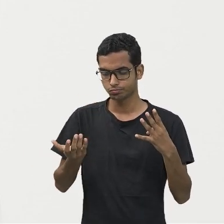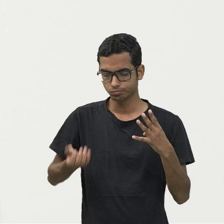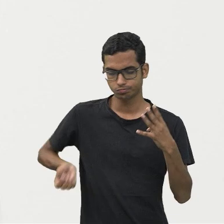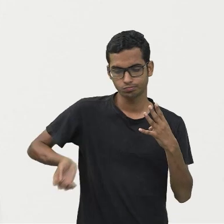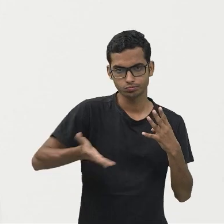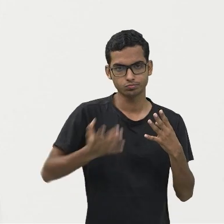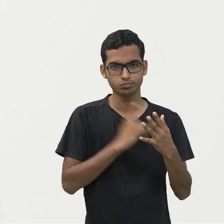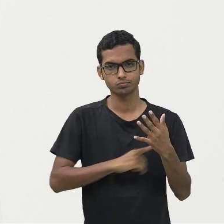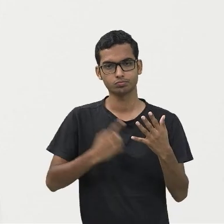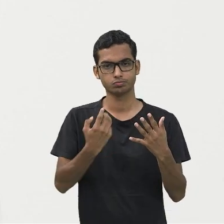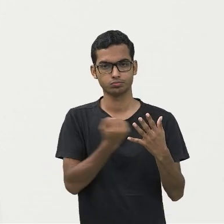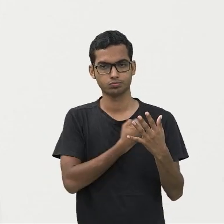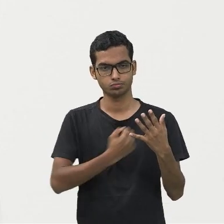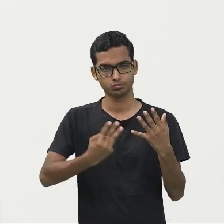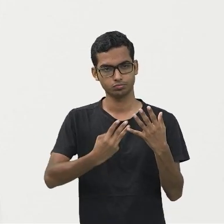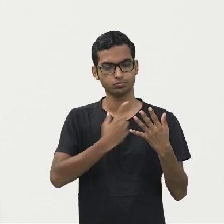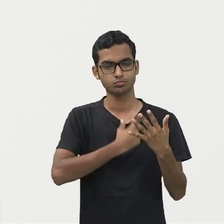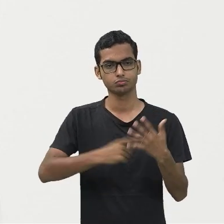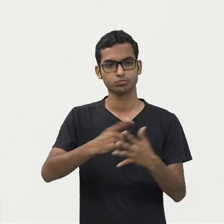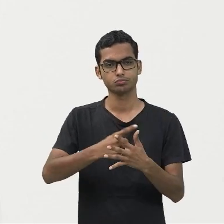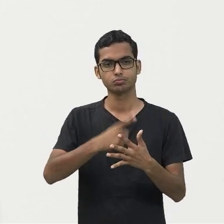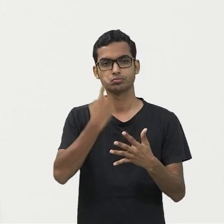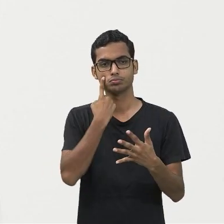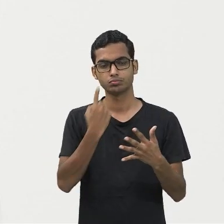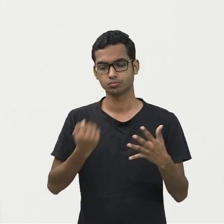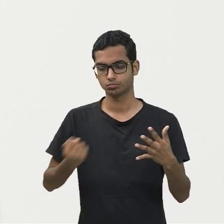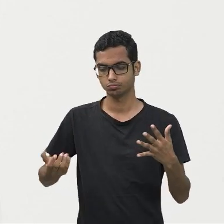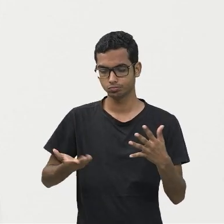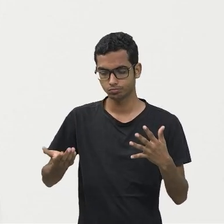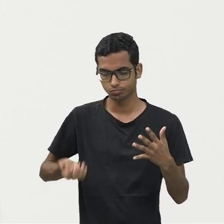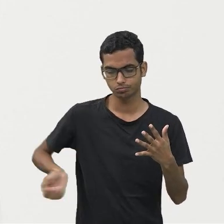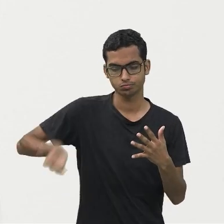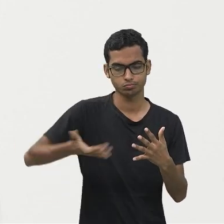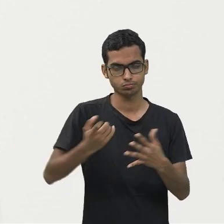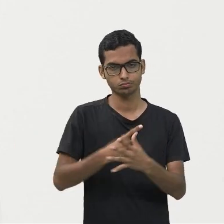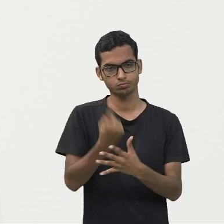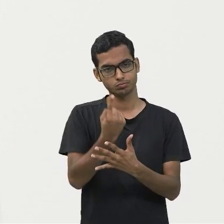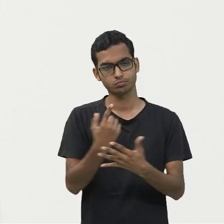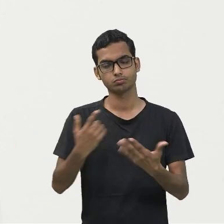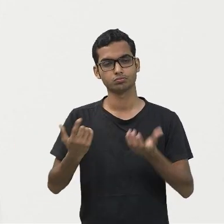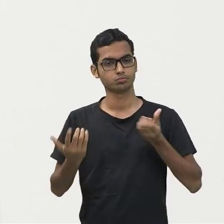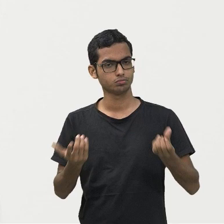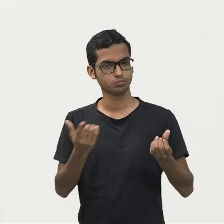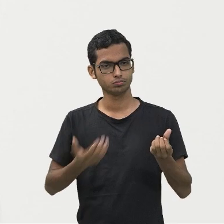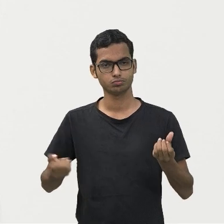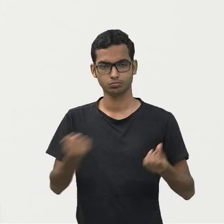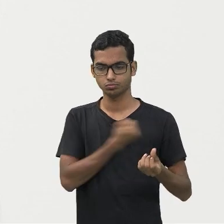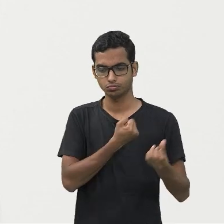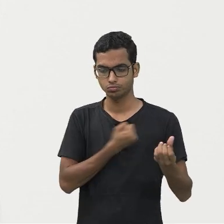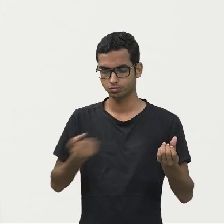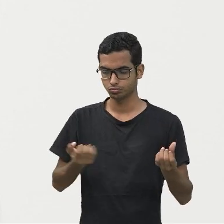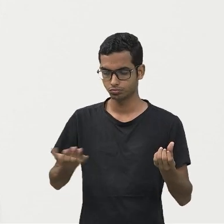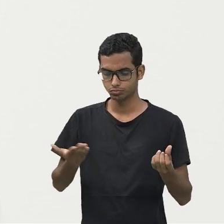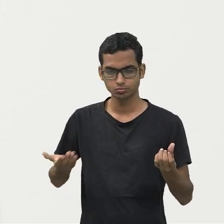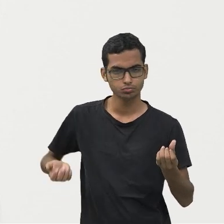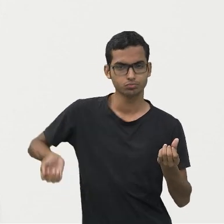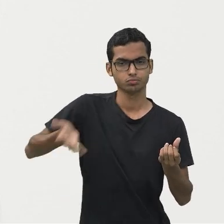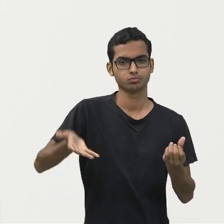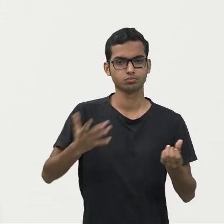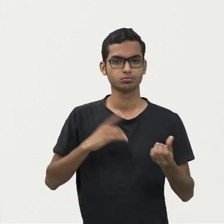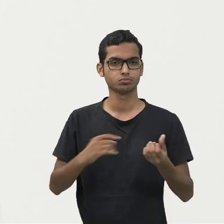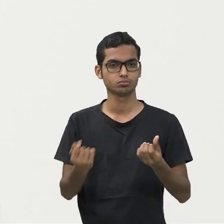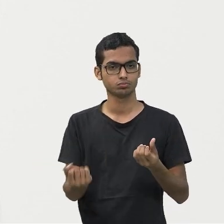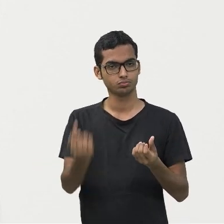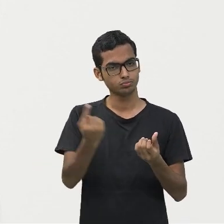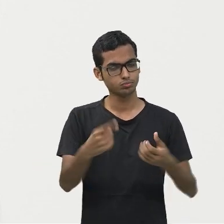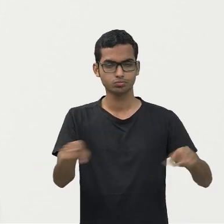3. No quinto lançamento, caiu o número 1. No sexto lançamento, caiu novamente o número 1. E